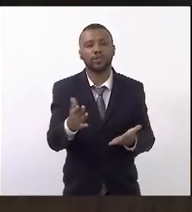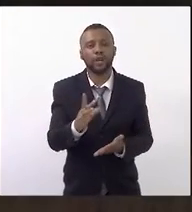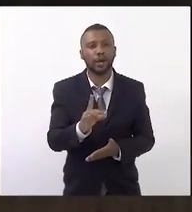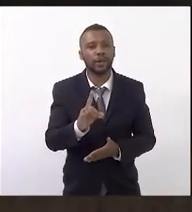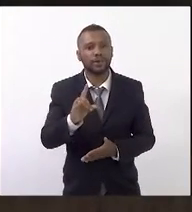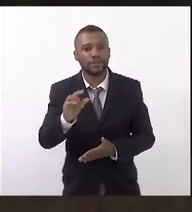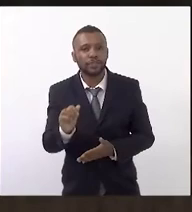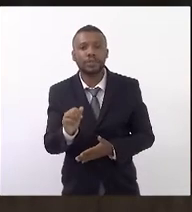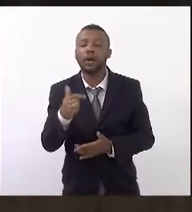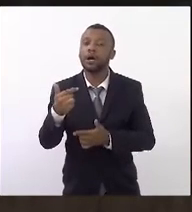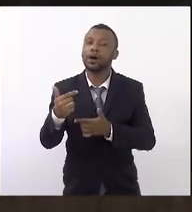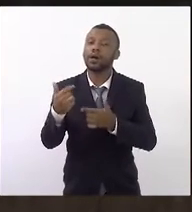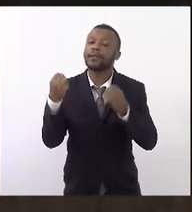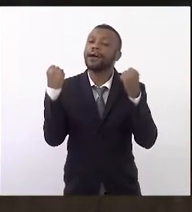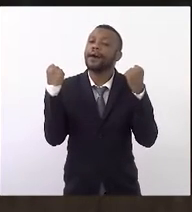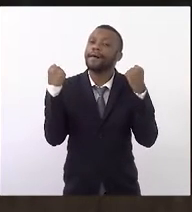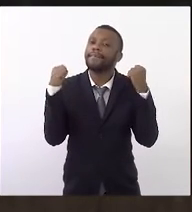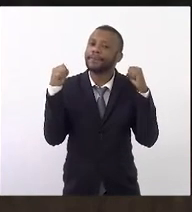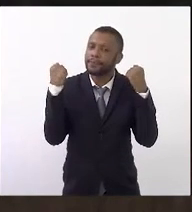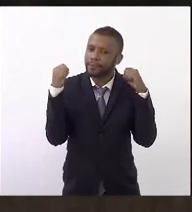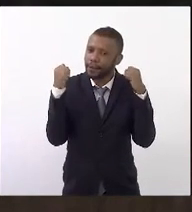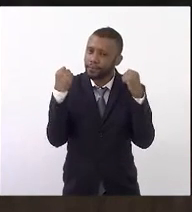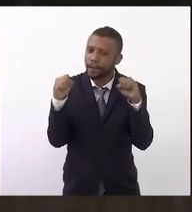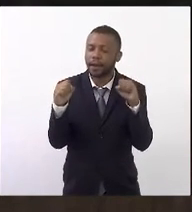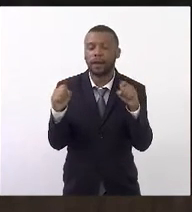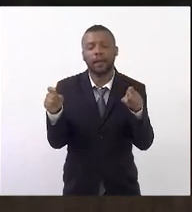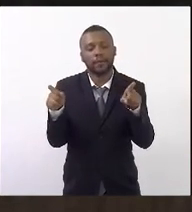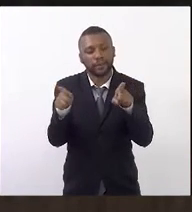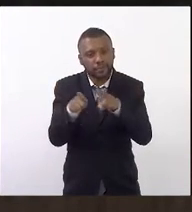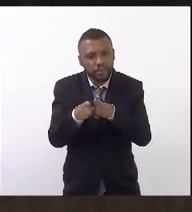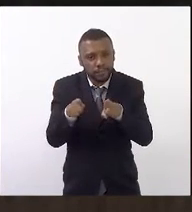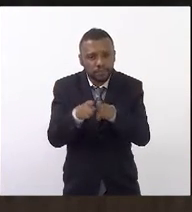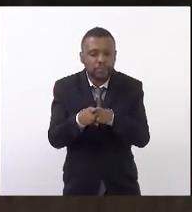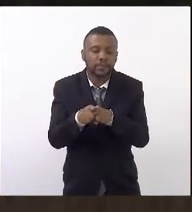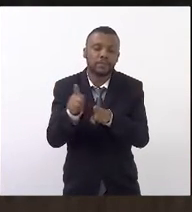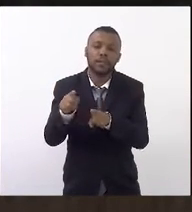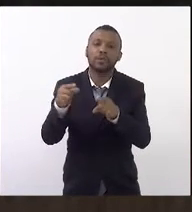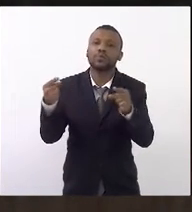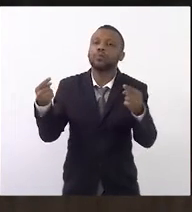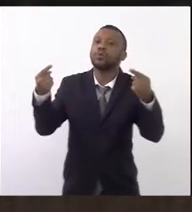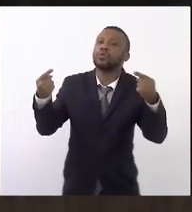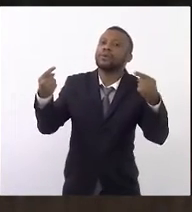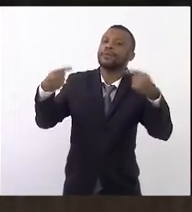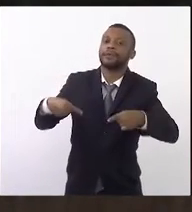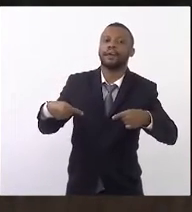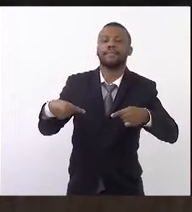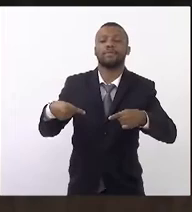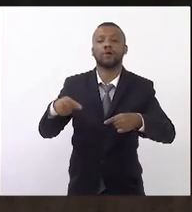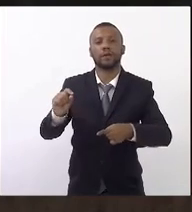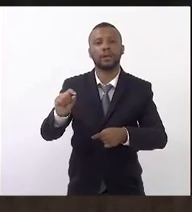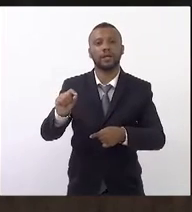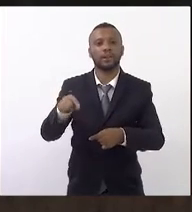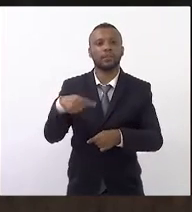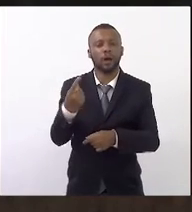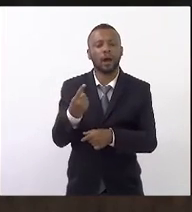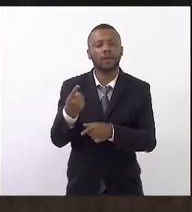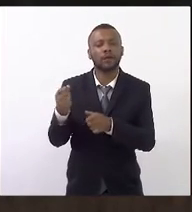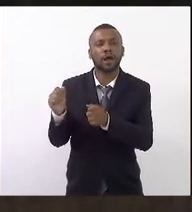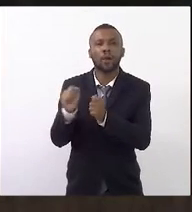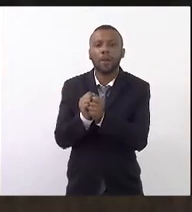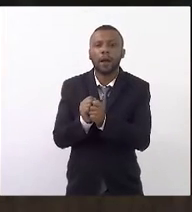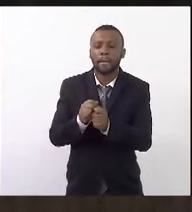da atividade física e nos desafiou lhe acompanhar pela escada até